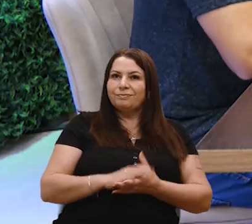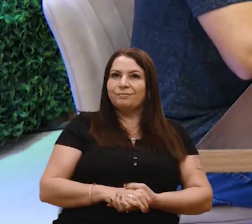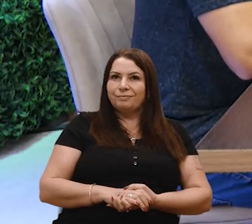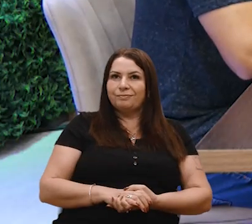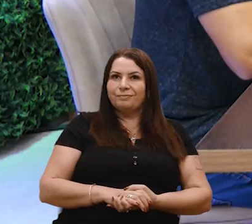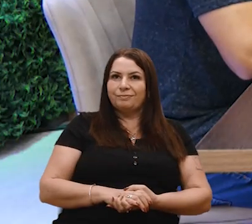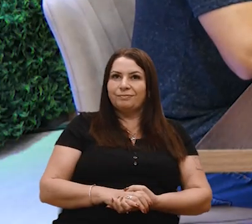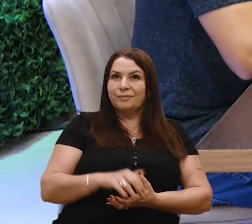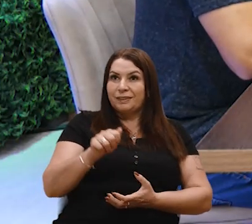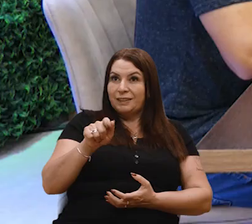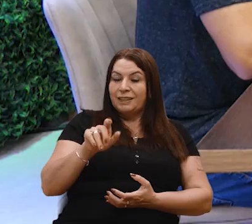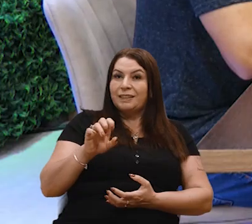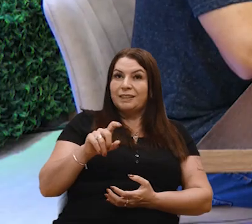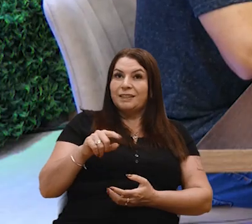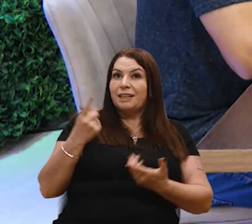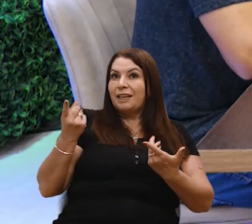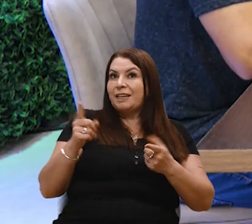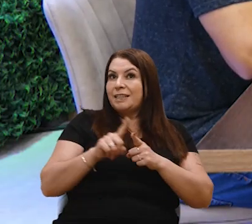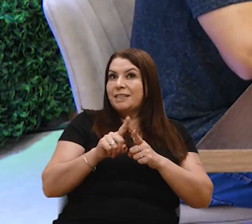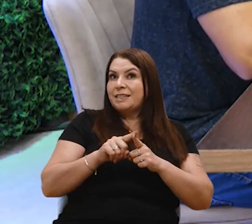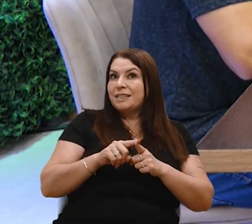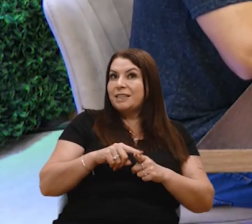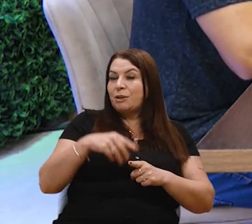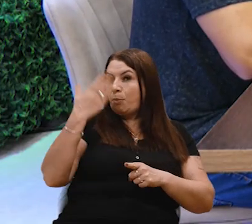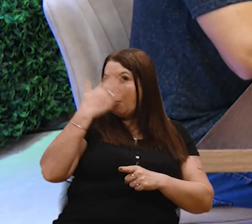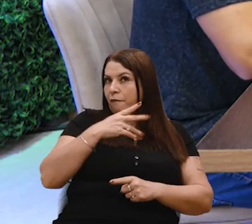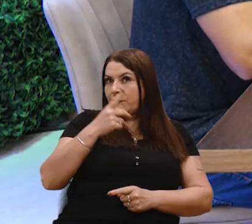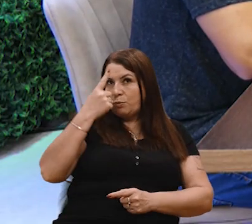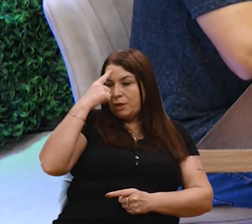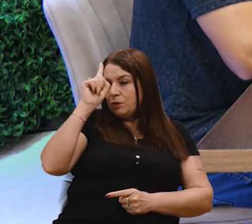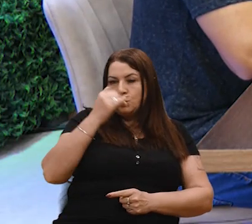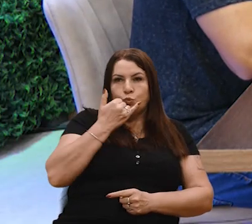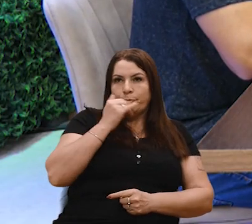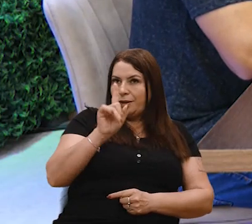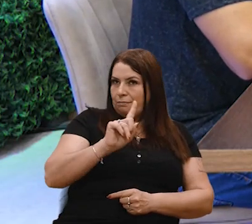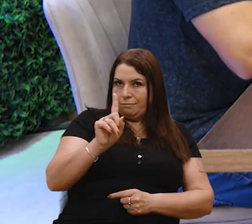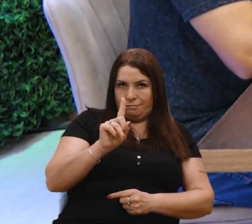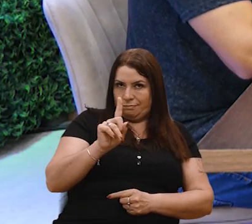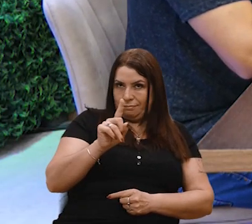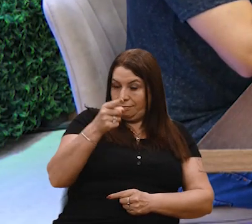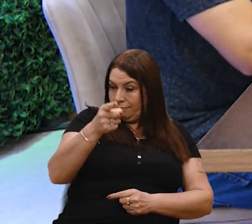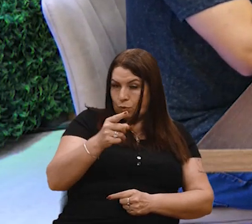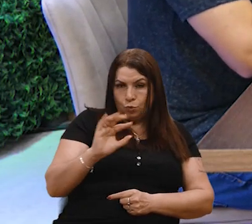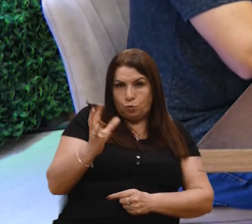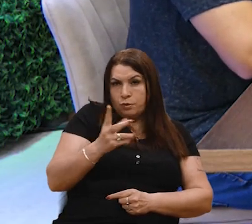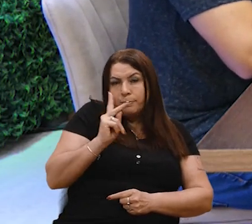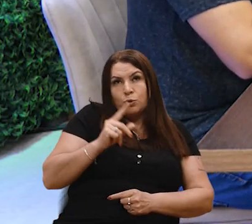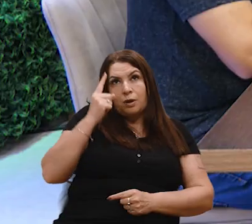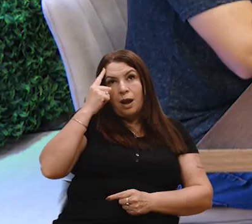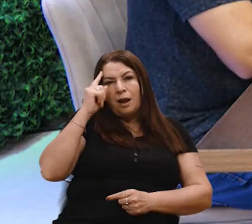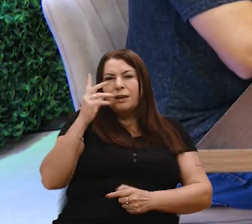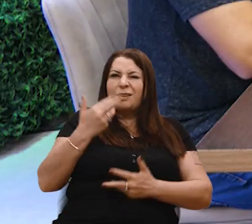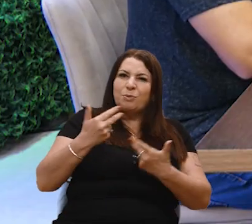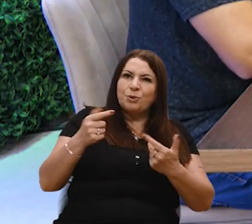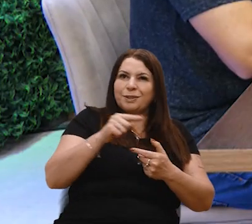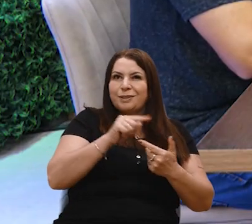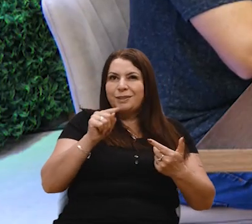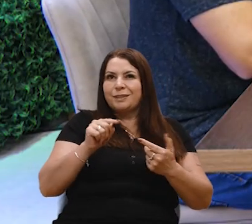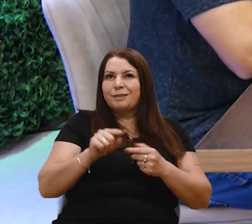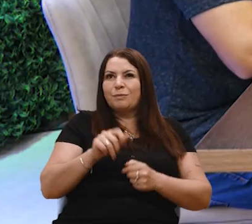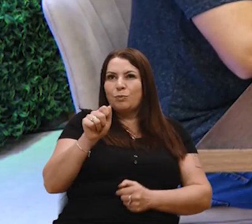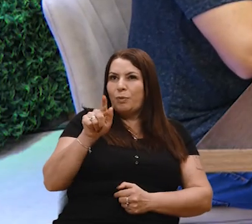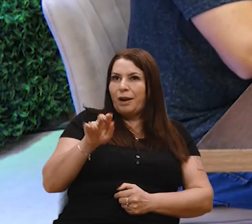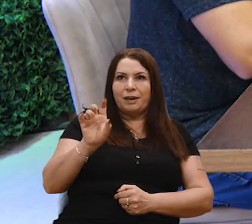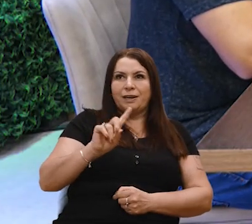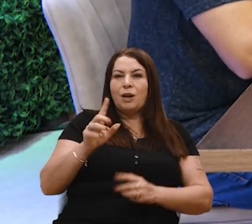Com certeza. Mas o Ali é essa prova pra gente, né? De que não tem desculpinha, assim. Não, dá pra dar desculpa. Todo mundo arruma de vez em quando uma